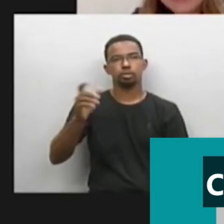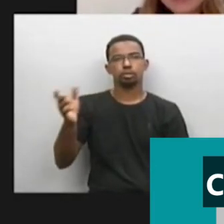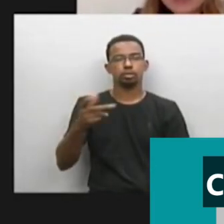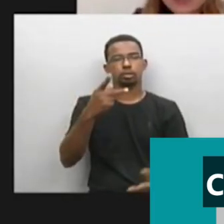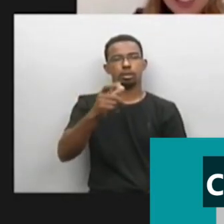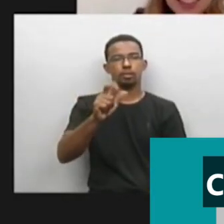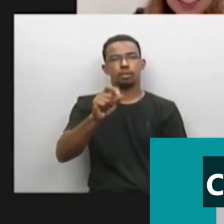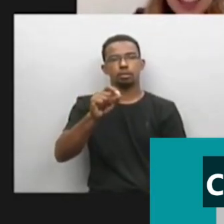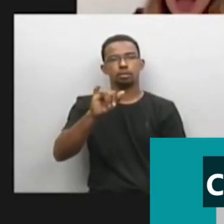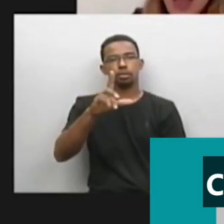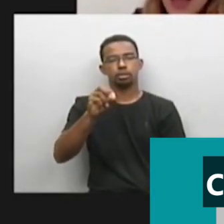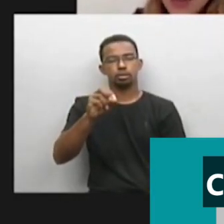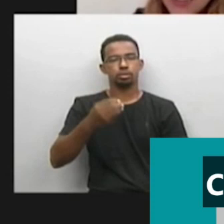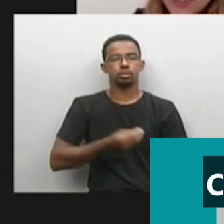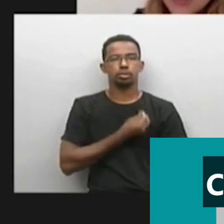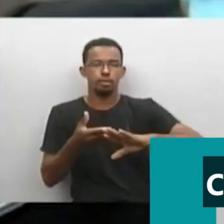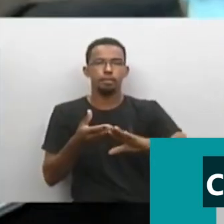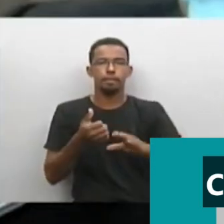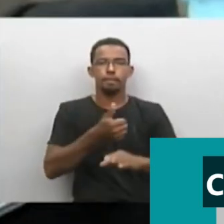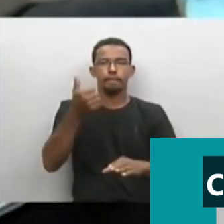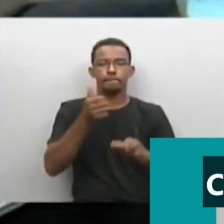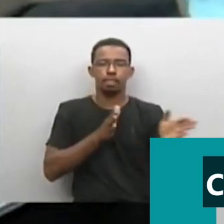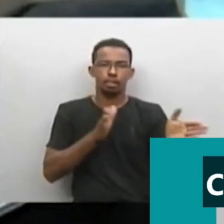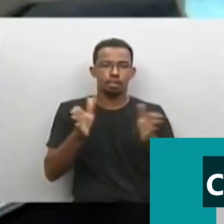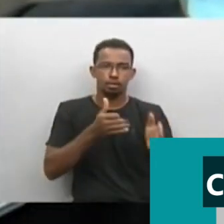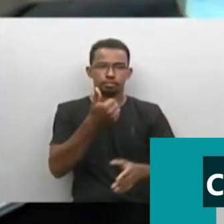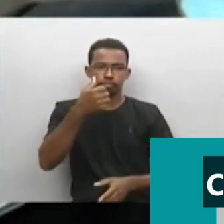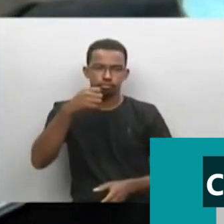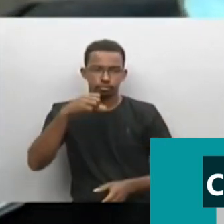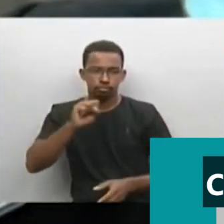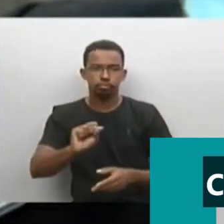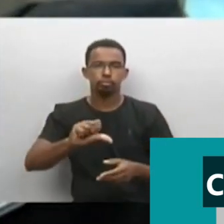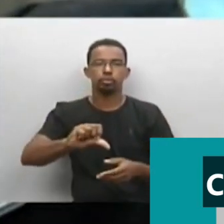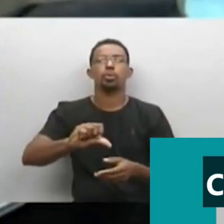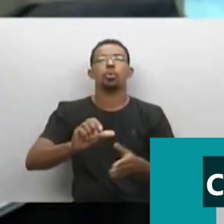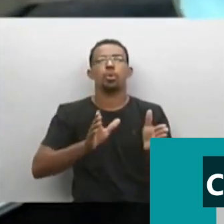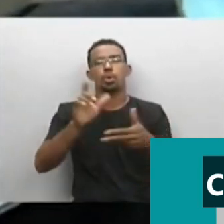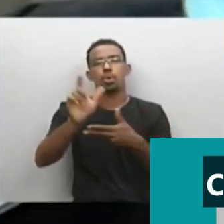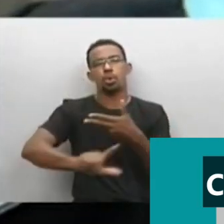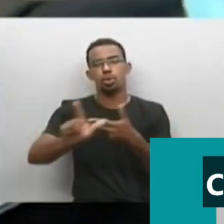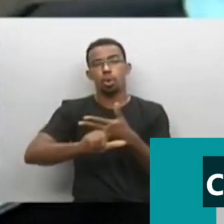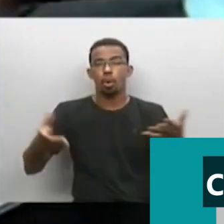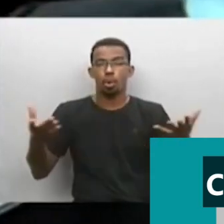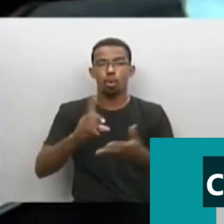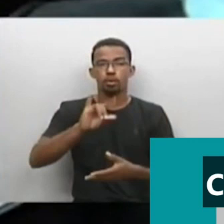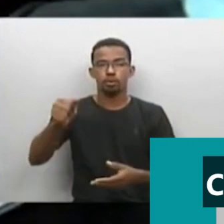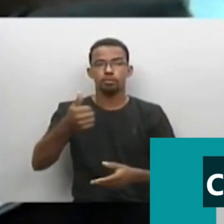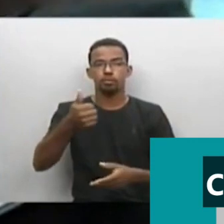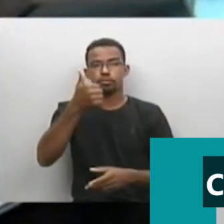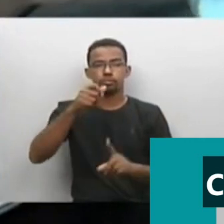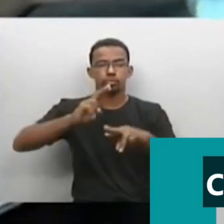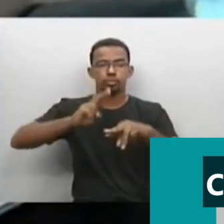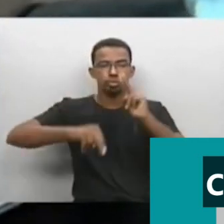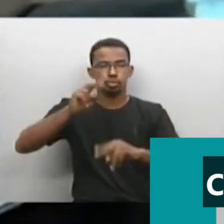Grande do Norte. O acesso à Câmara, entretanto, continua restrito em razão da pandemia da Covid-19, permitindo